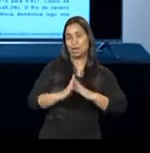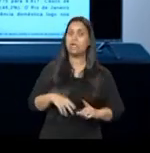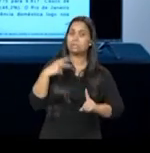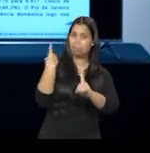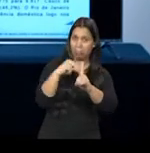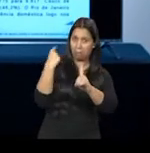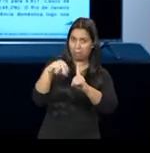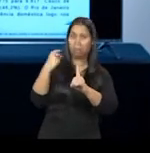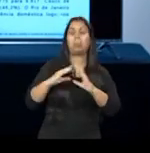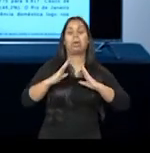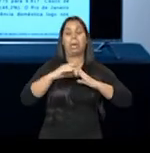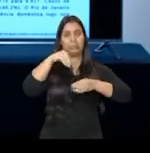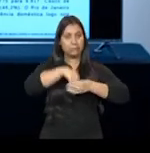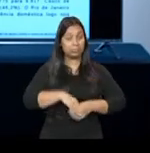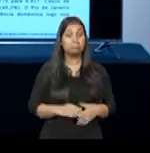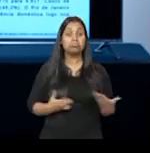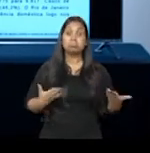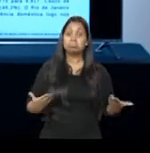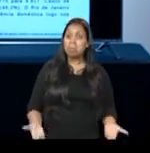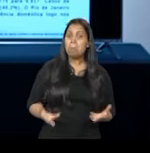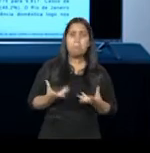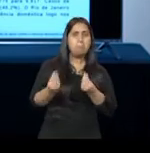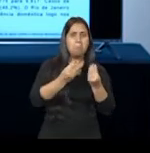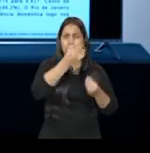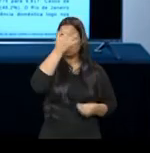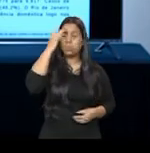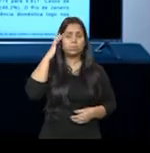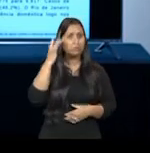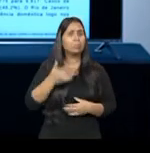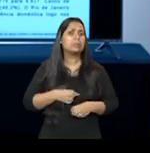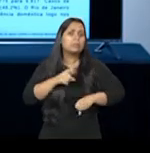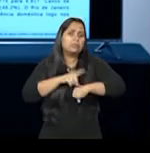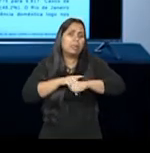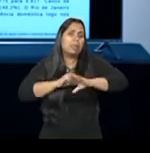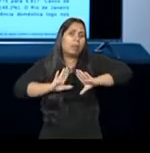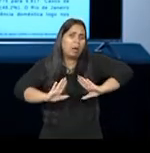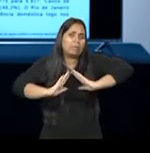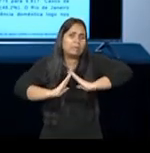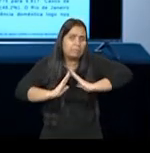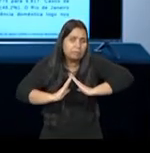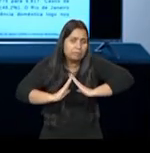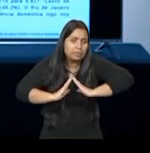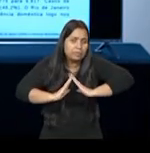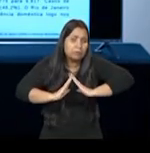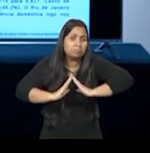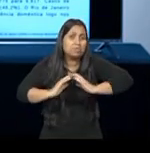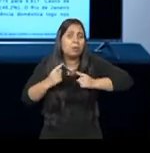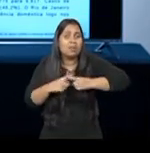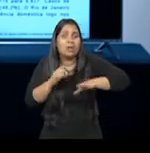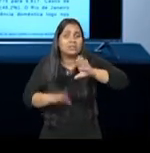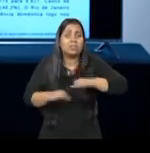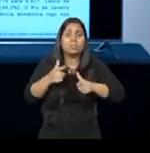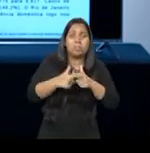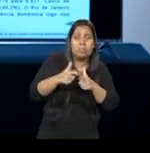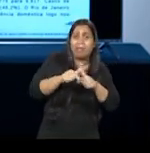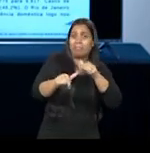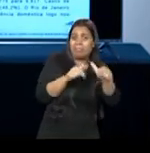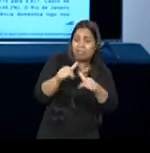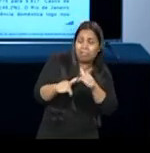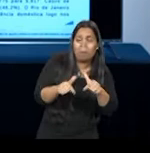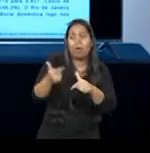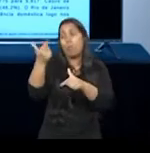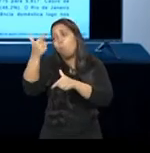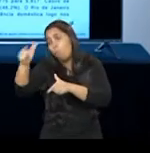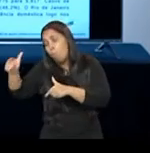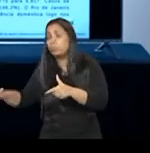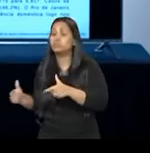dado preocupante, né? Grande parte das pessoas estão mais tempo em casa agora, muitas vezes com problemas de emprego e